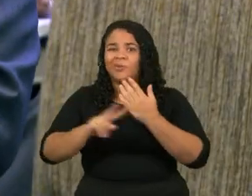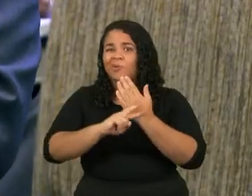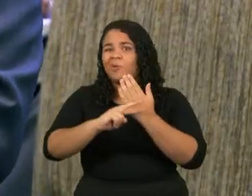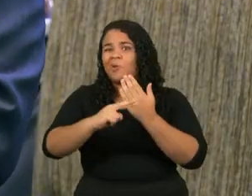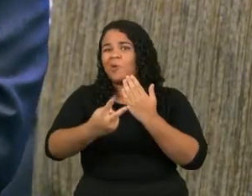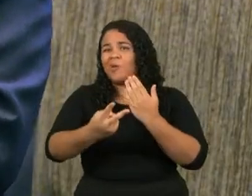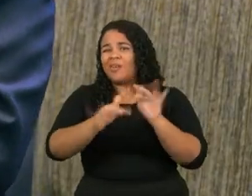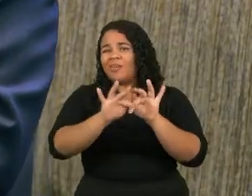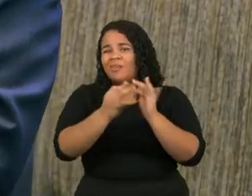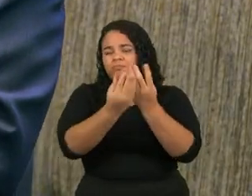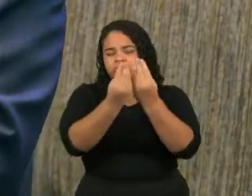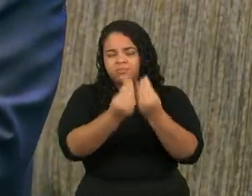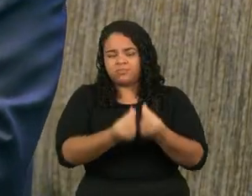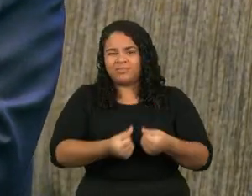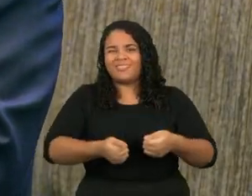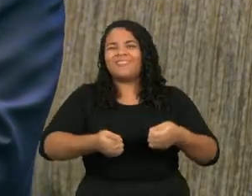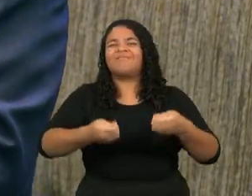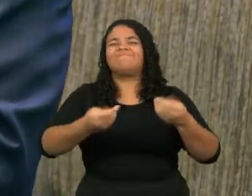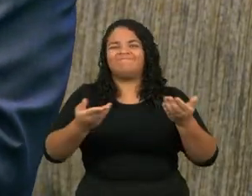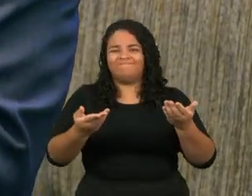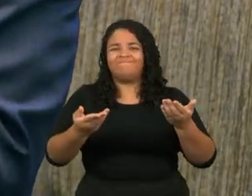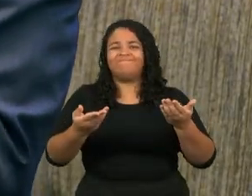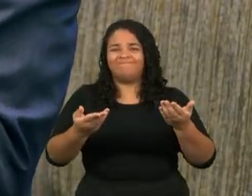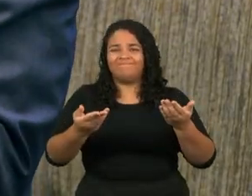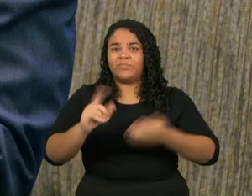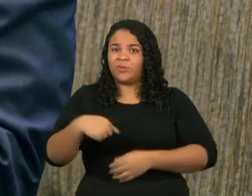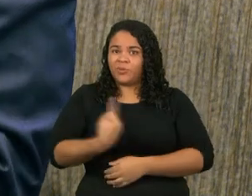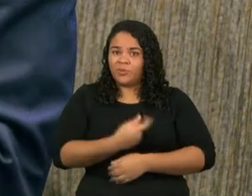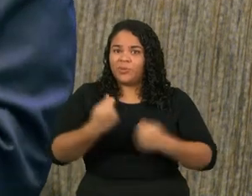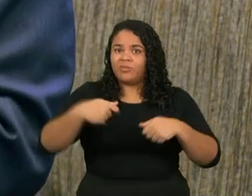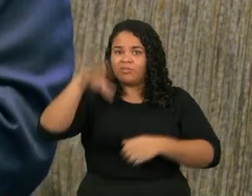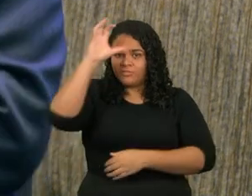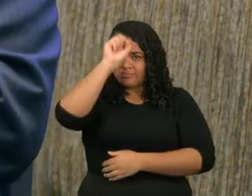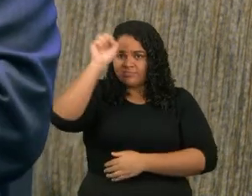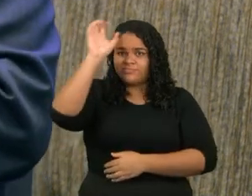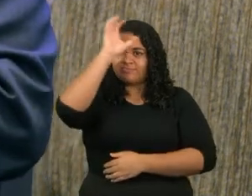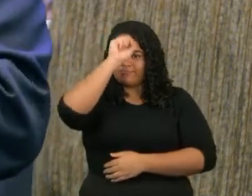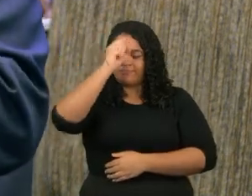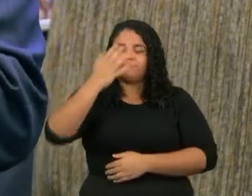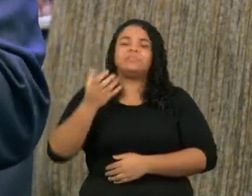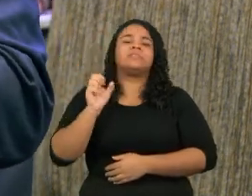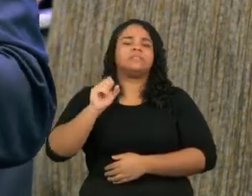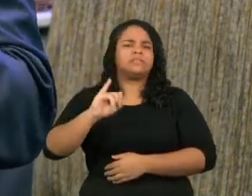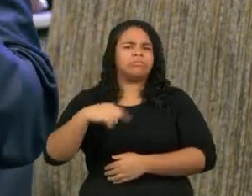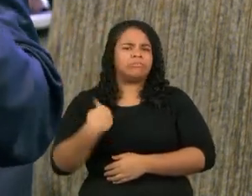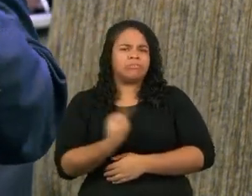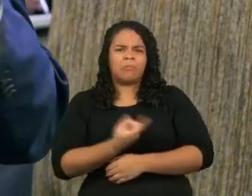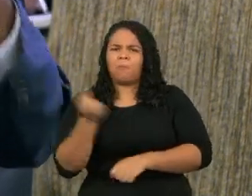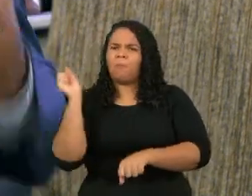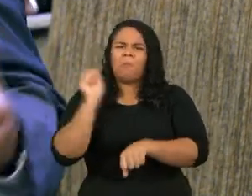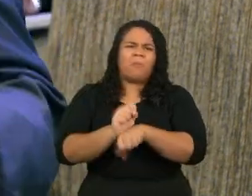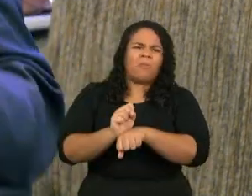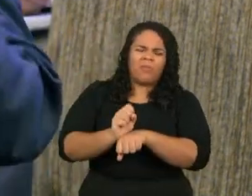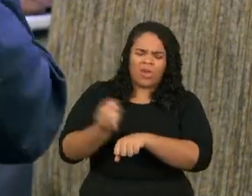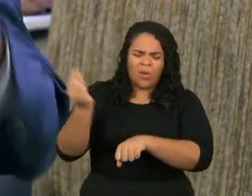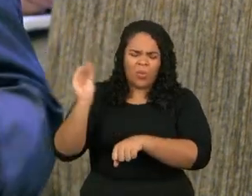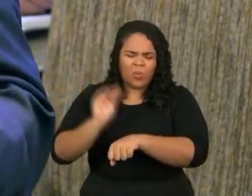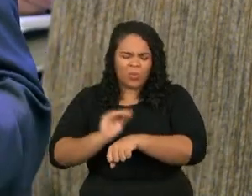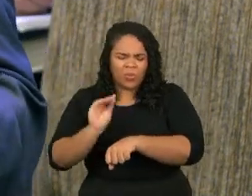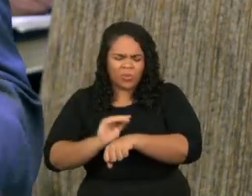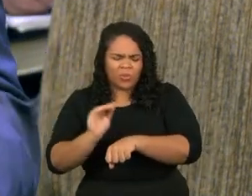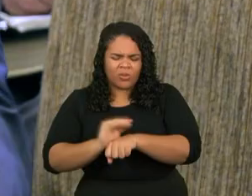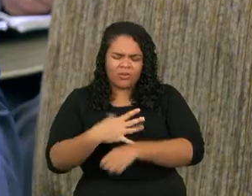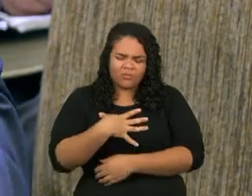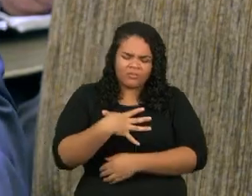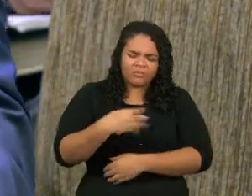pelo nosso lar pela nossa família pelos nossos filhos não é isso pelo nosso matrimônio nosso